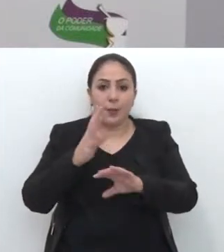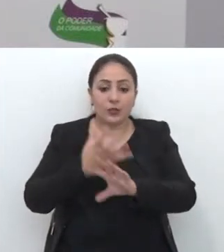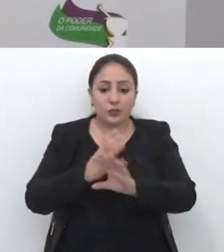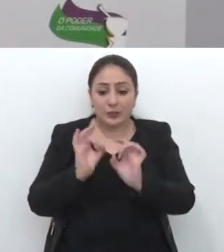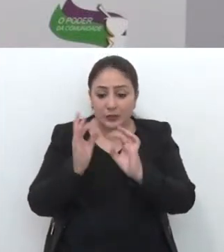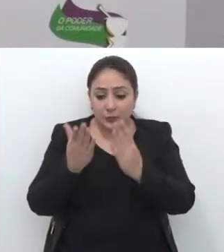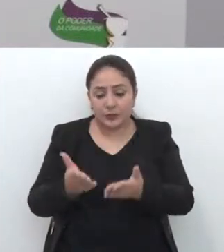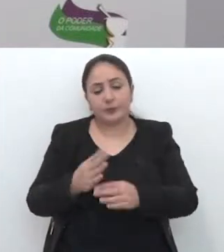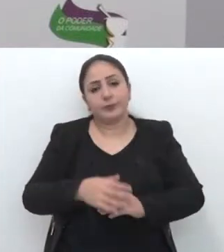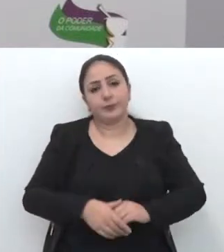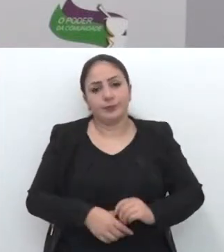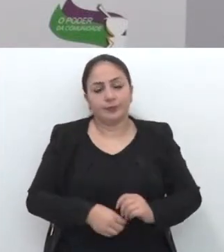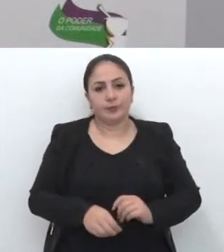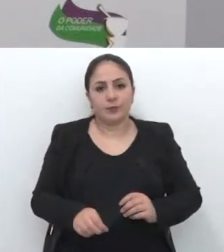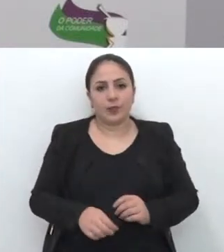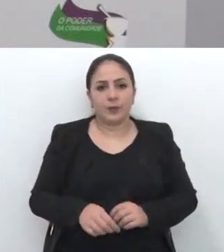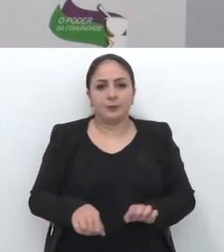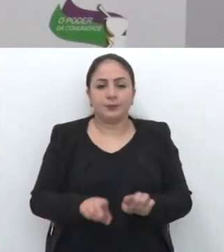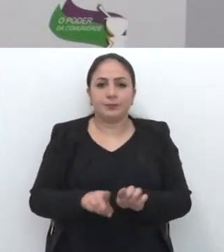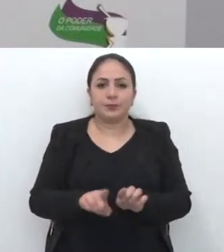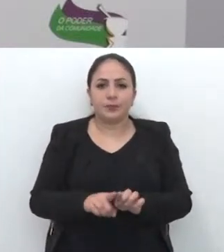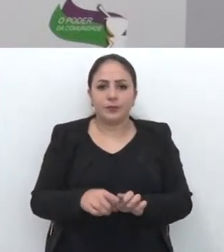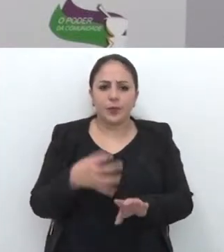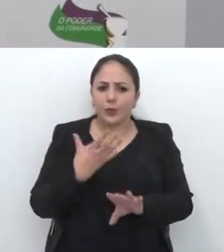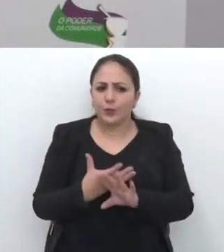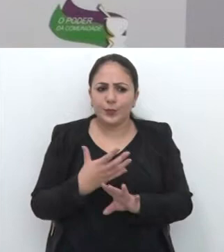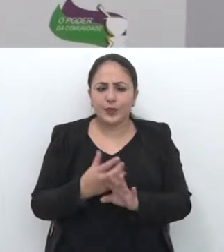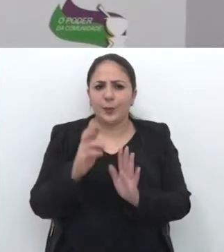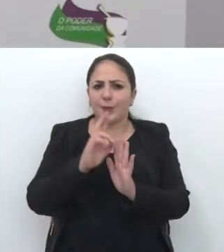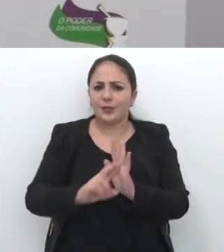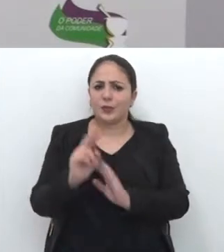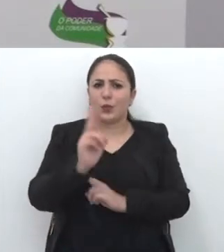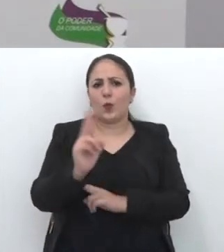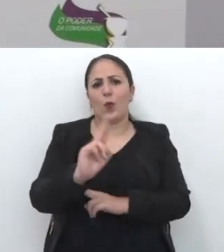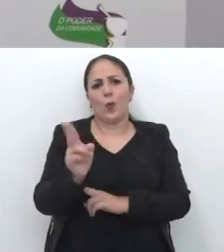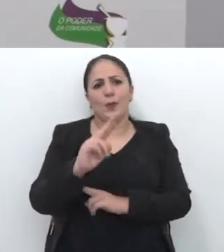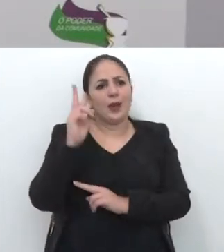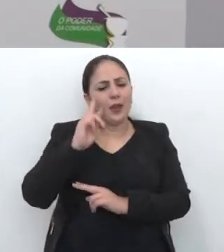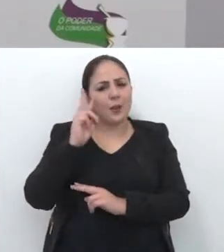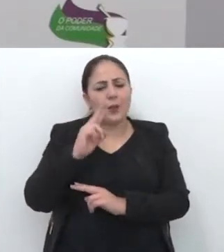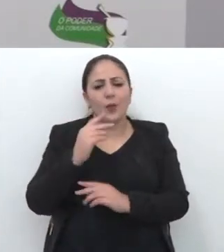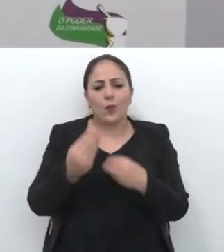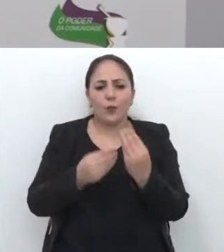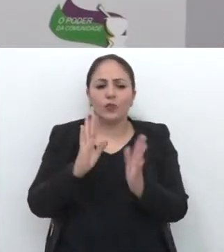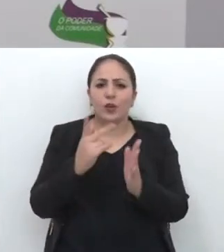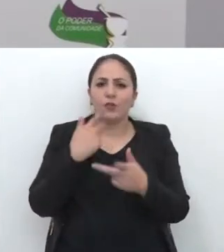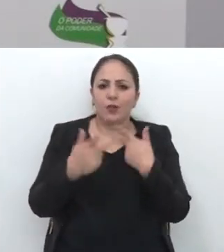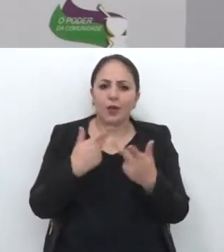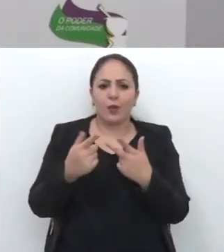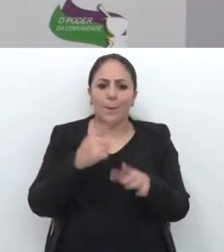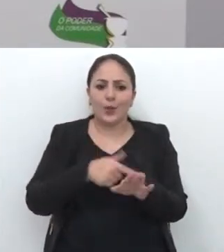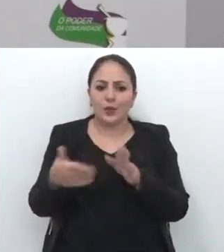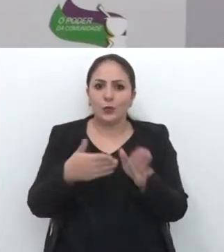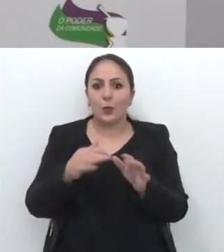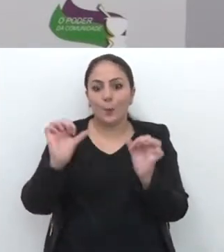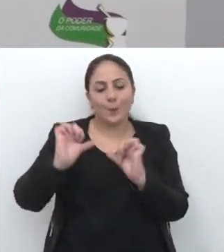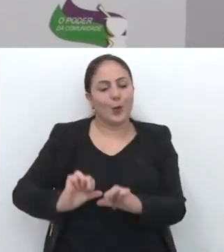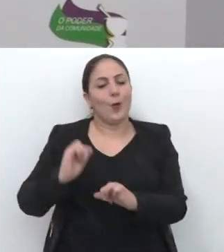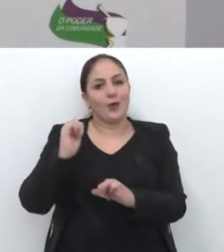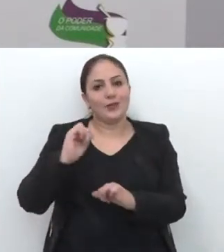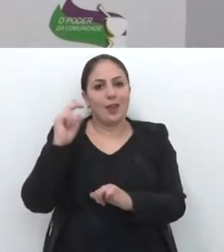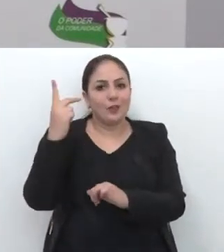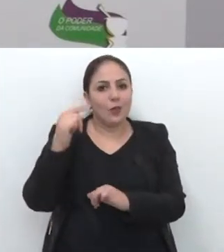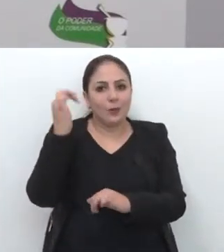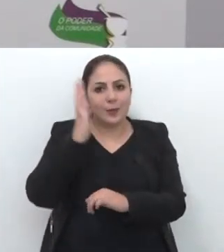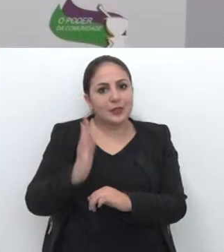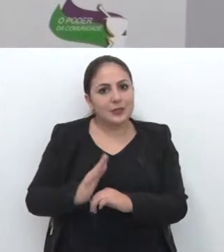que haja uma matéria específica. E ainda mais uma matéria que leva um nome que relembra, como eu já disse, um dos períodos mais